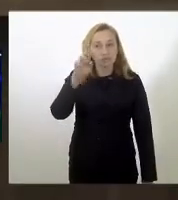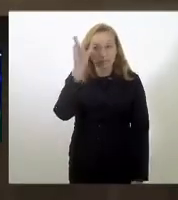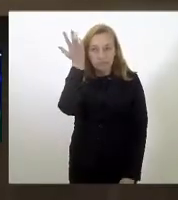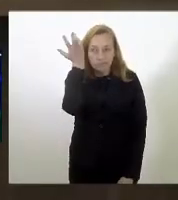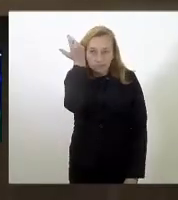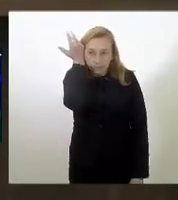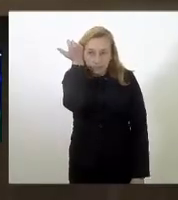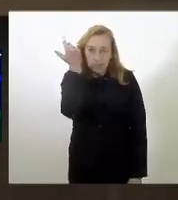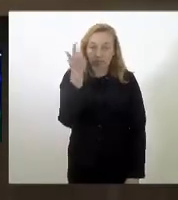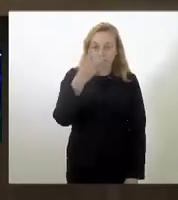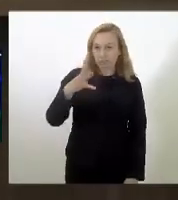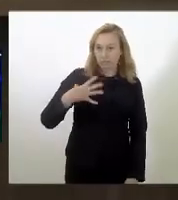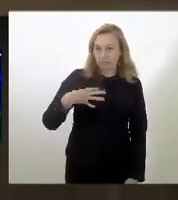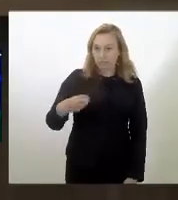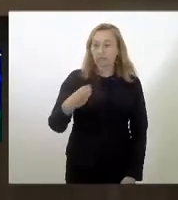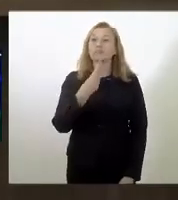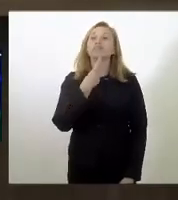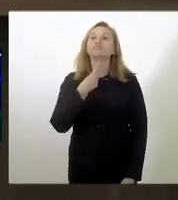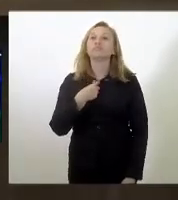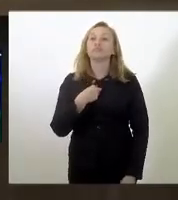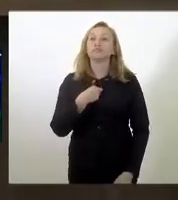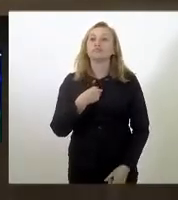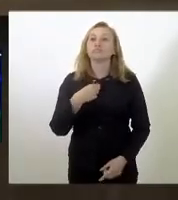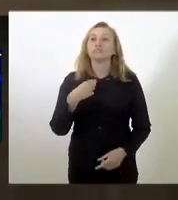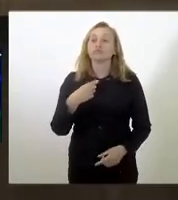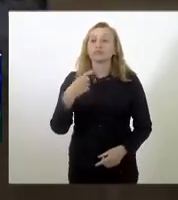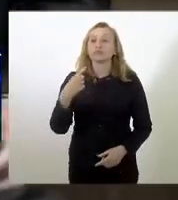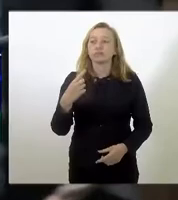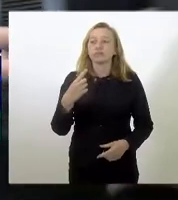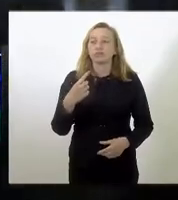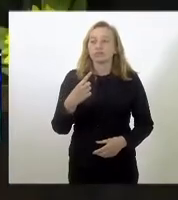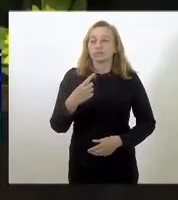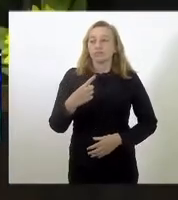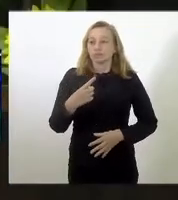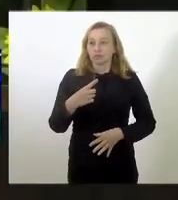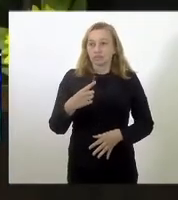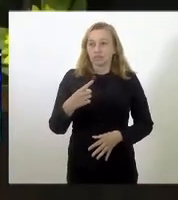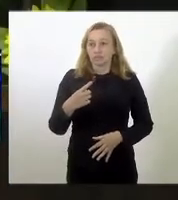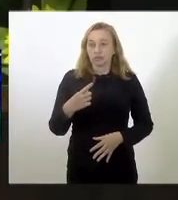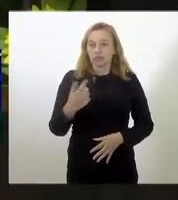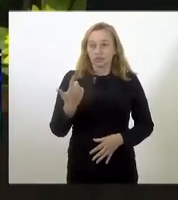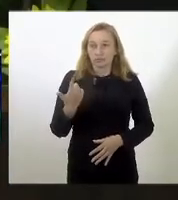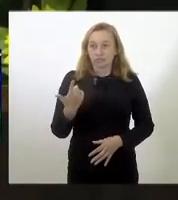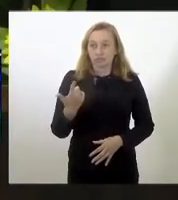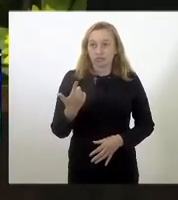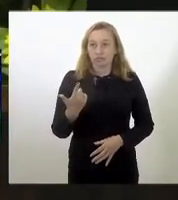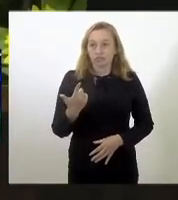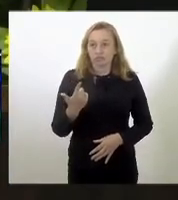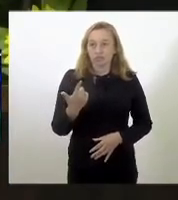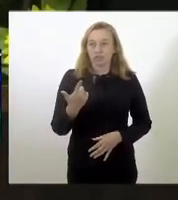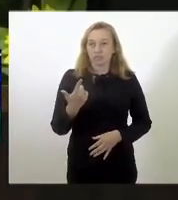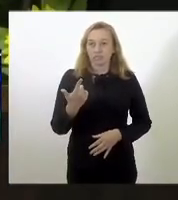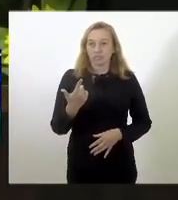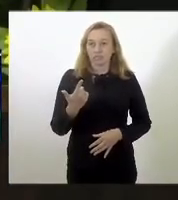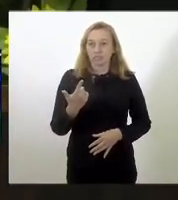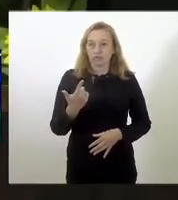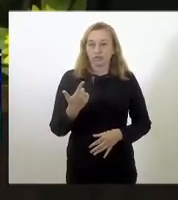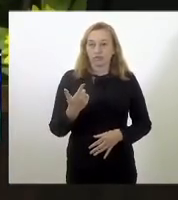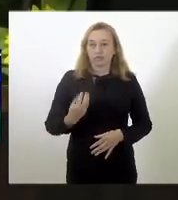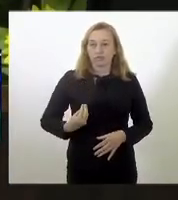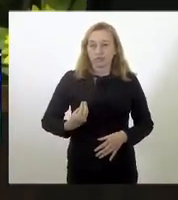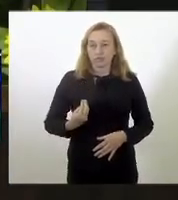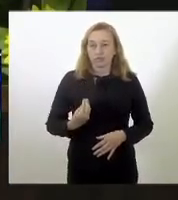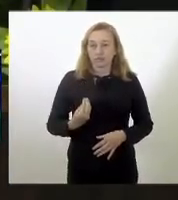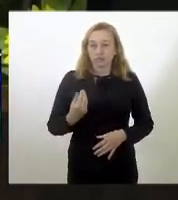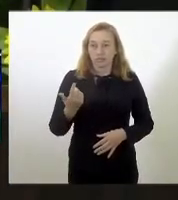filho Rodrigo se estabeleça o mais prontamente possível. Da mesma forma aqui a presidência deseja.